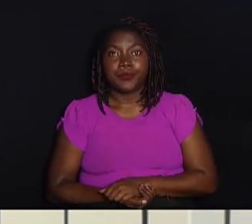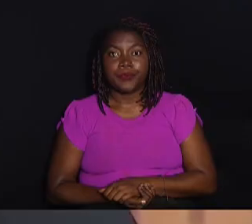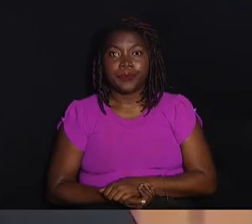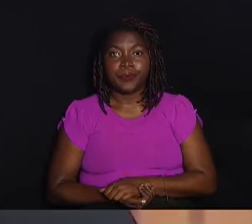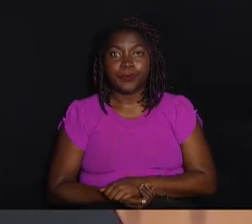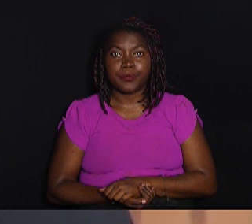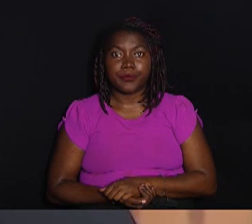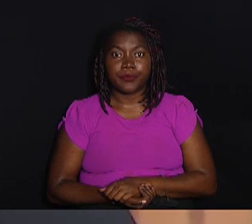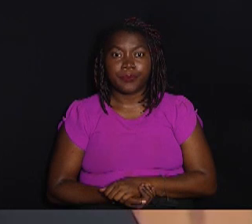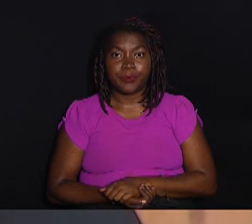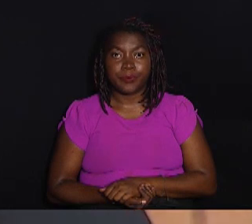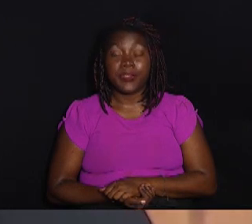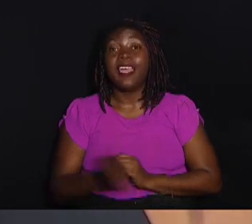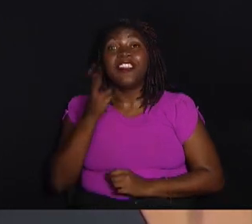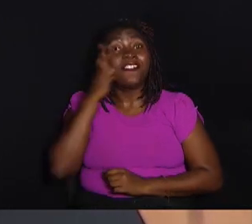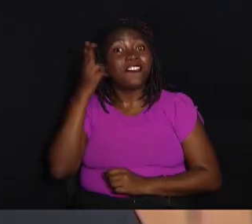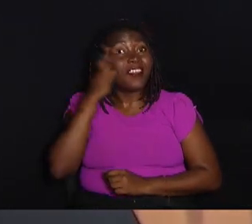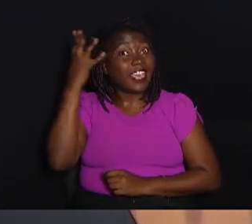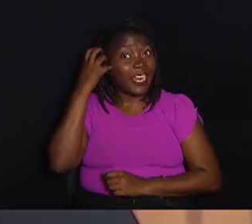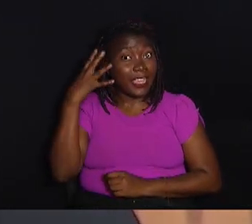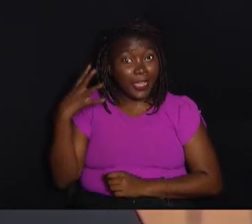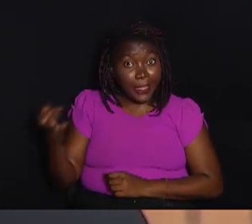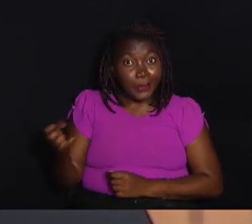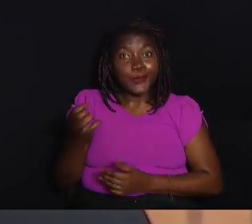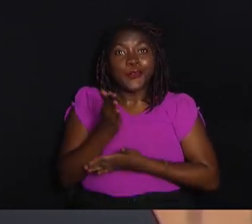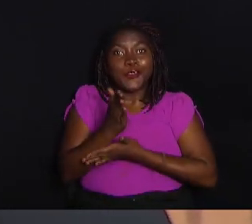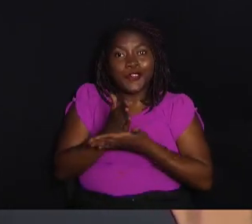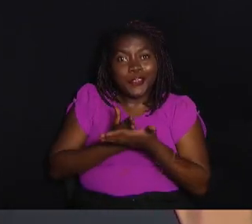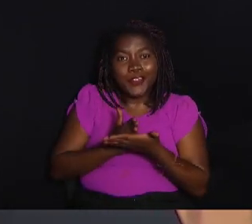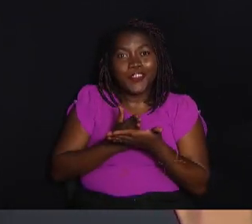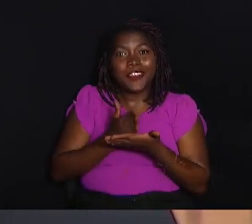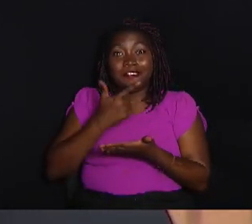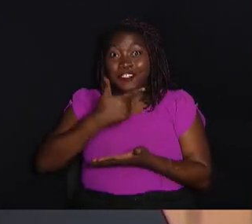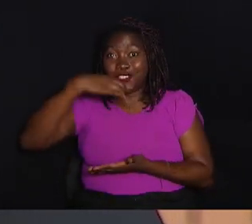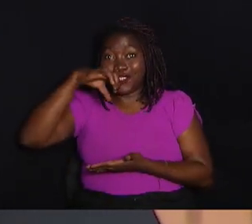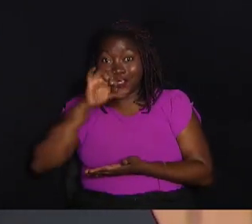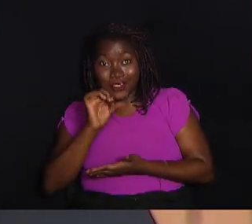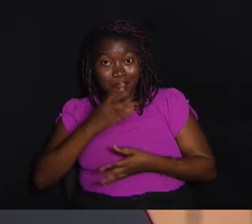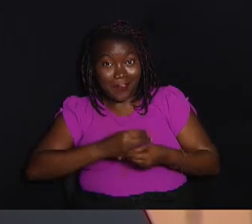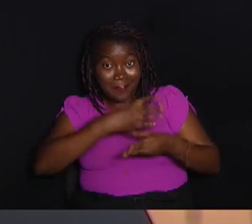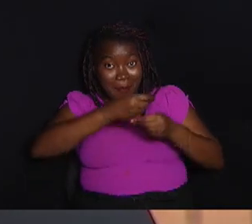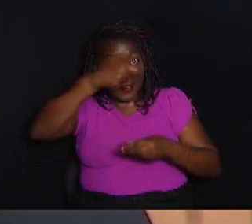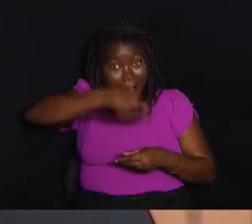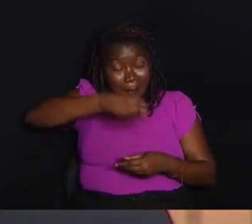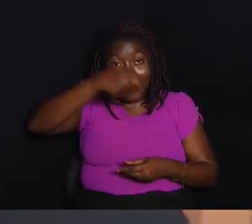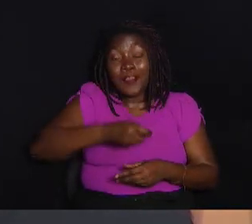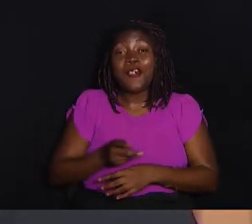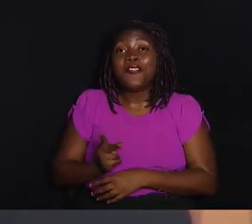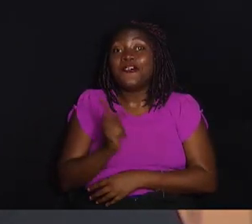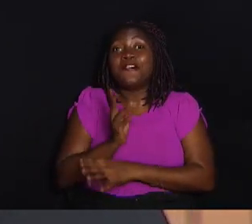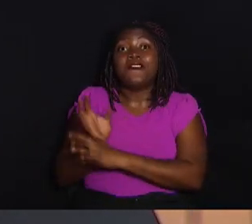confira a vereadora guira Calisto dividiu em 29 emendas impositivas o valor de R